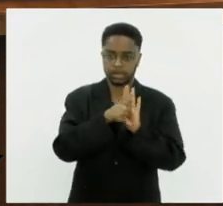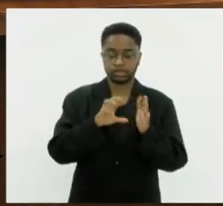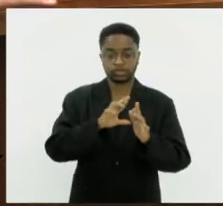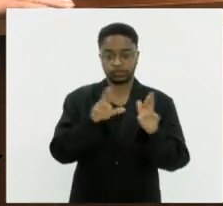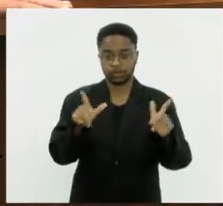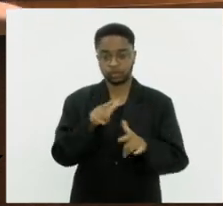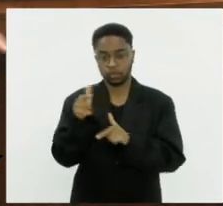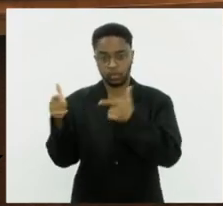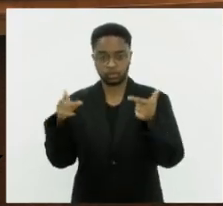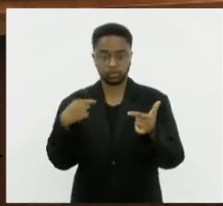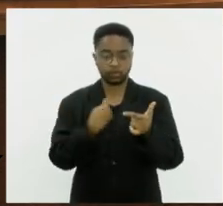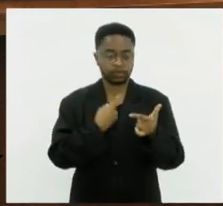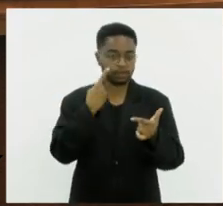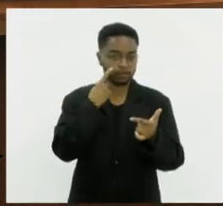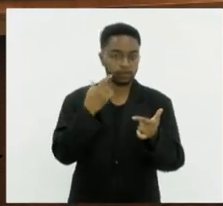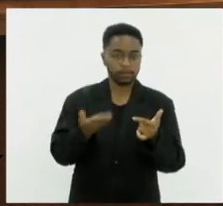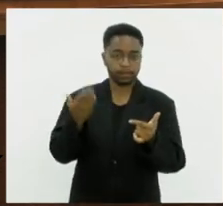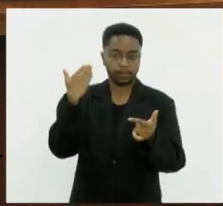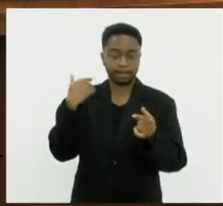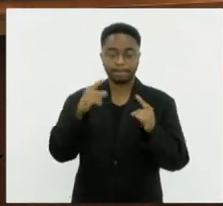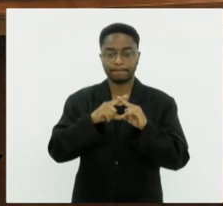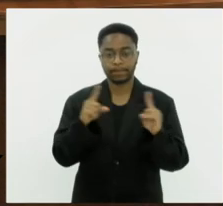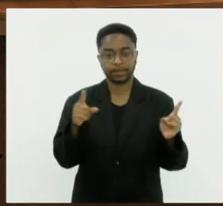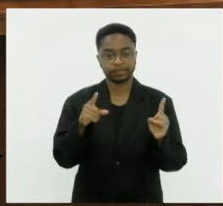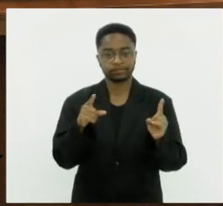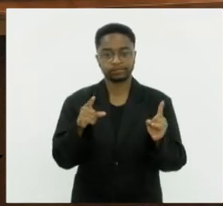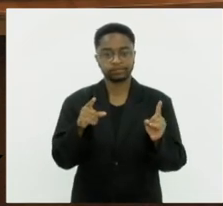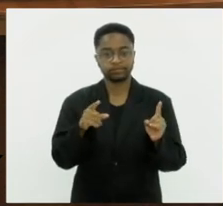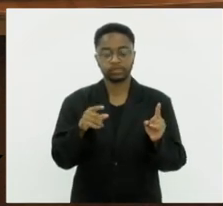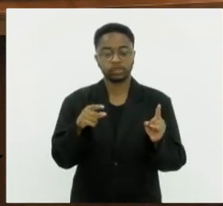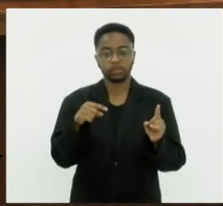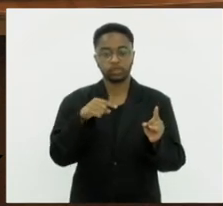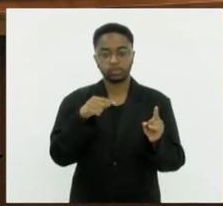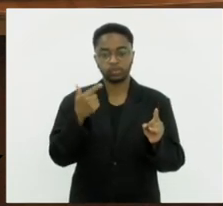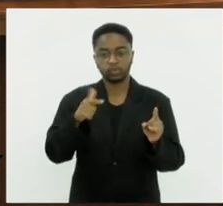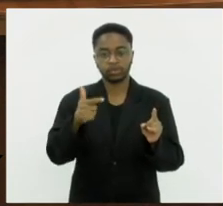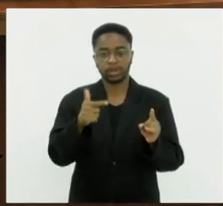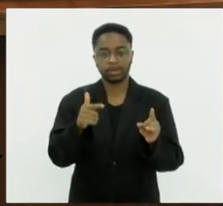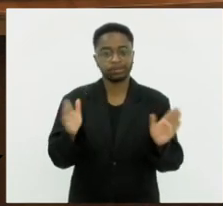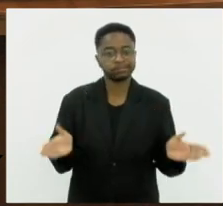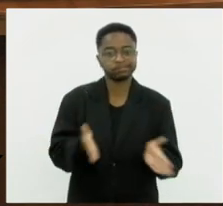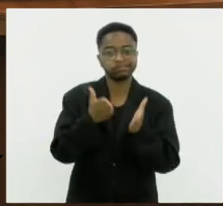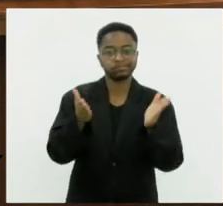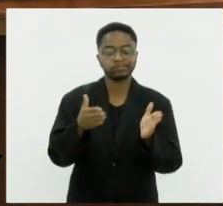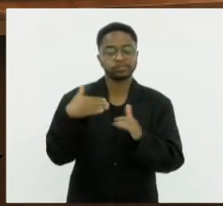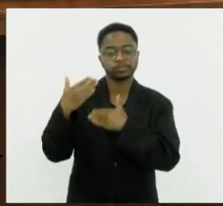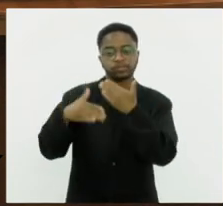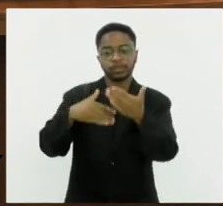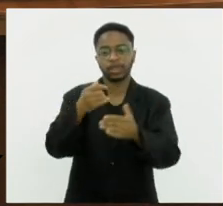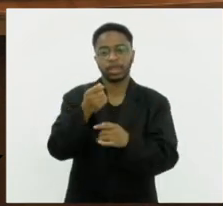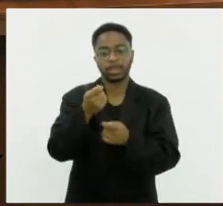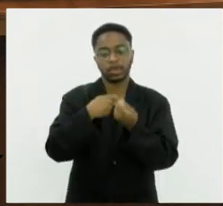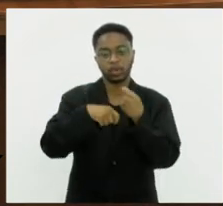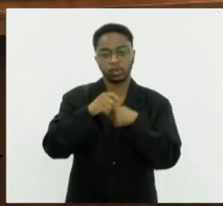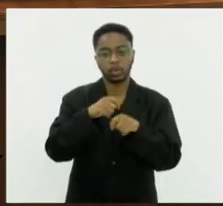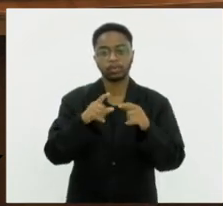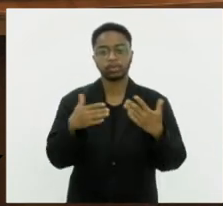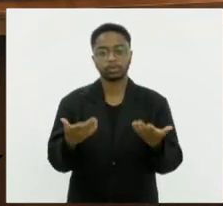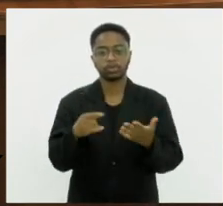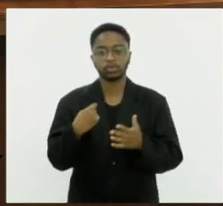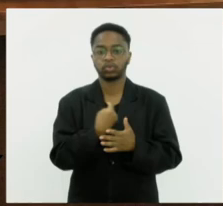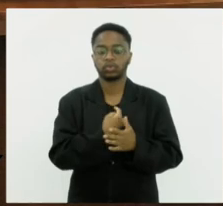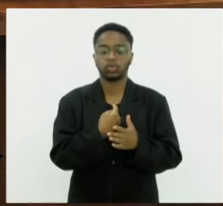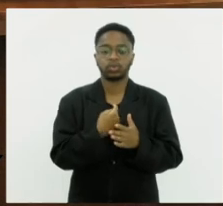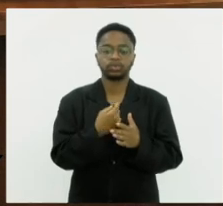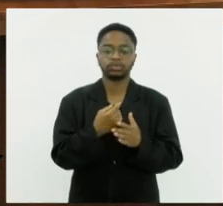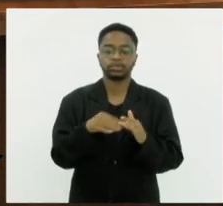viu no passado, mas que isso não está se revertendo em crescimento da economia. Então, a nossa emenda é no sentido de que não pode dar continuidade